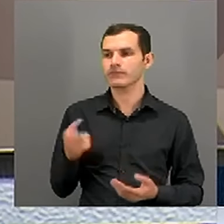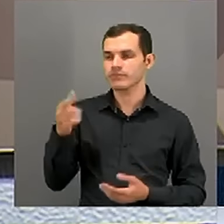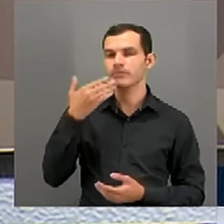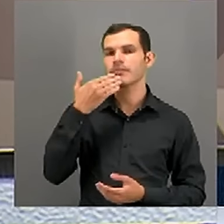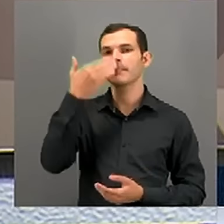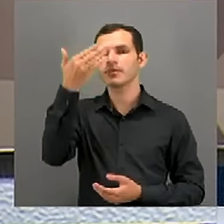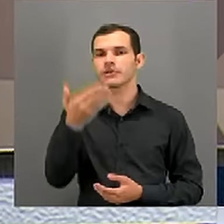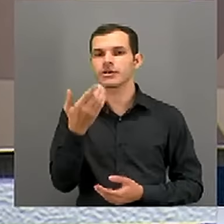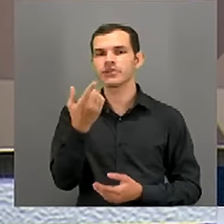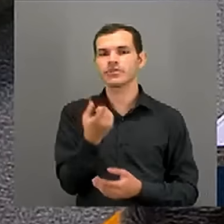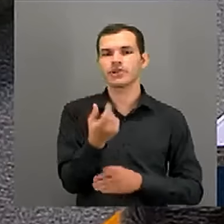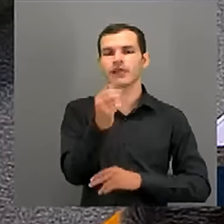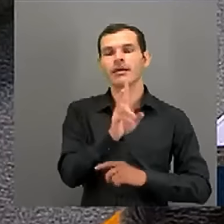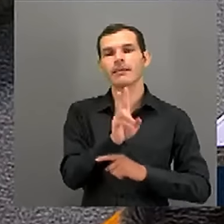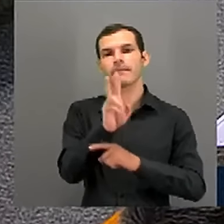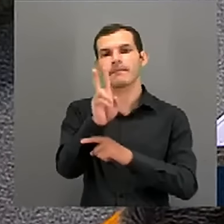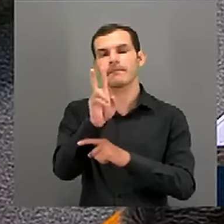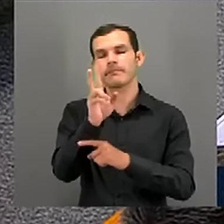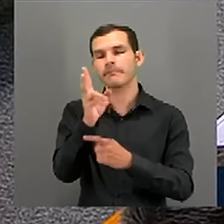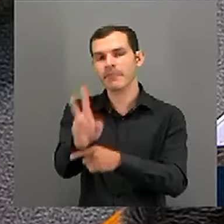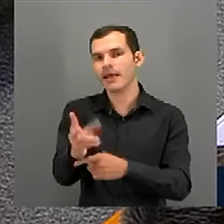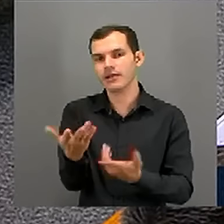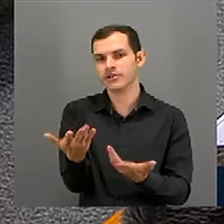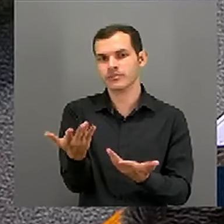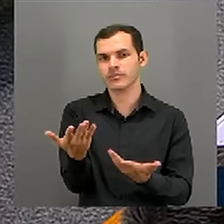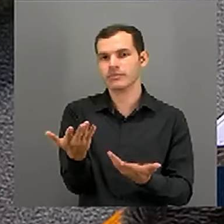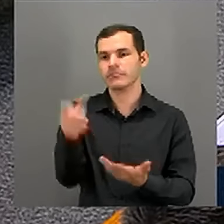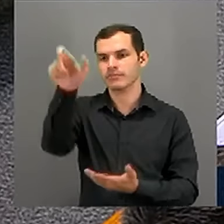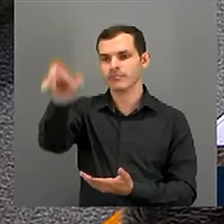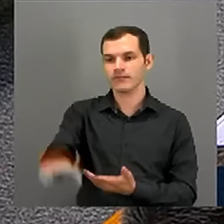de empréstimo ao jogador e não para o seu sobrinho?